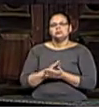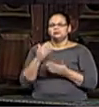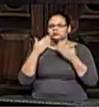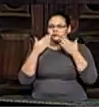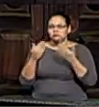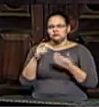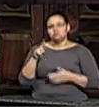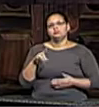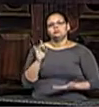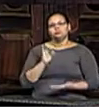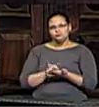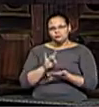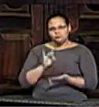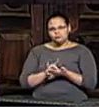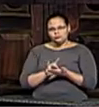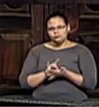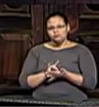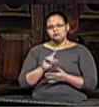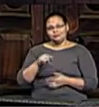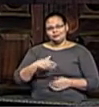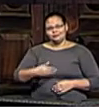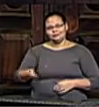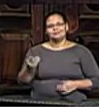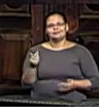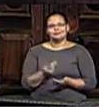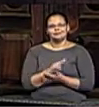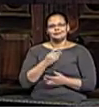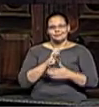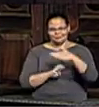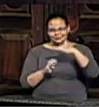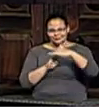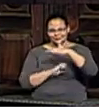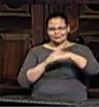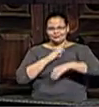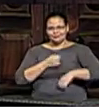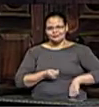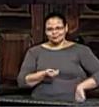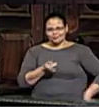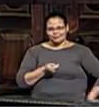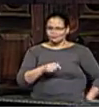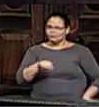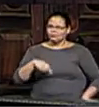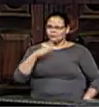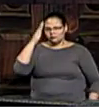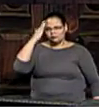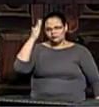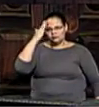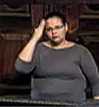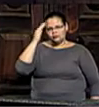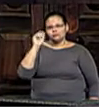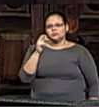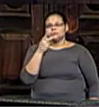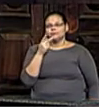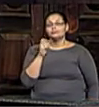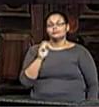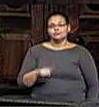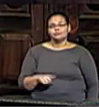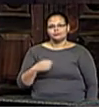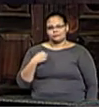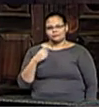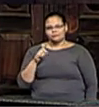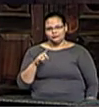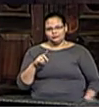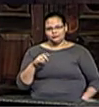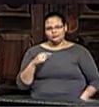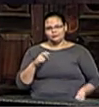o verdadeiro resultado desses benefícios fiscais. O que nós sabemos é aquilo que foi dito na